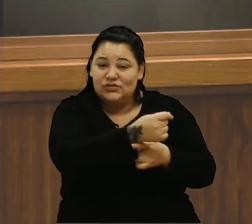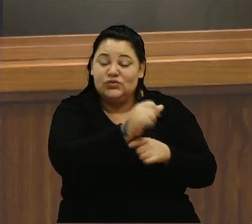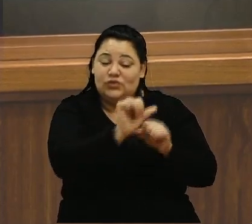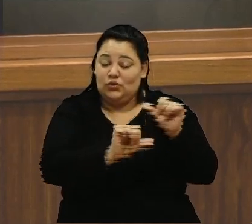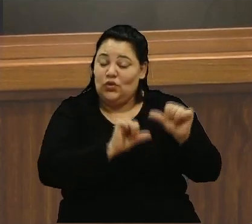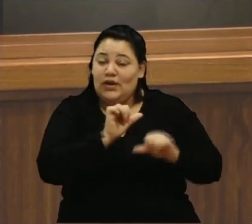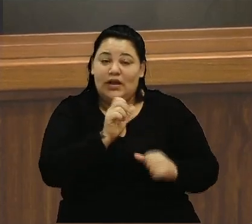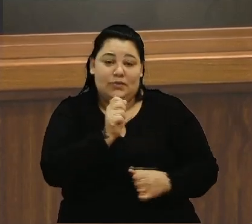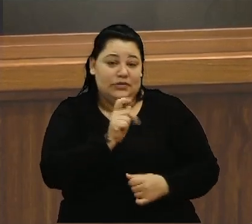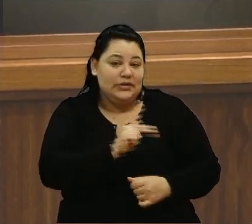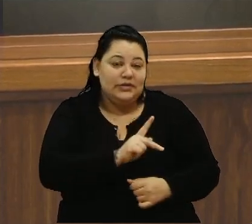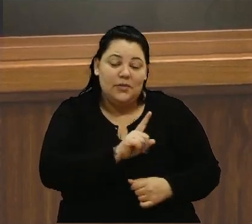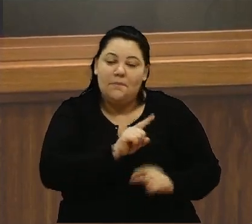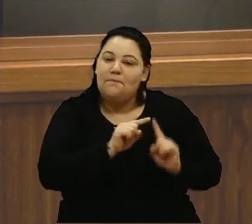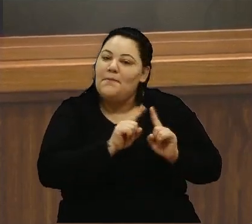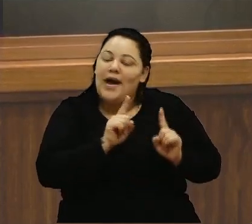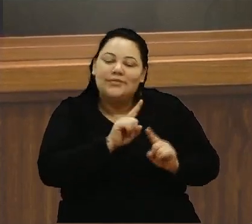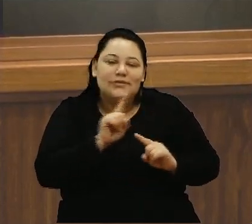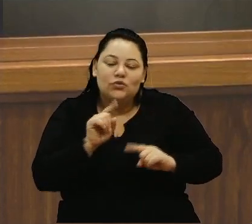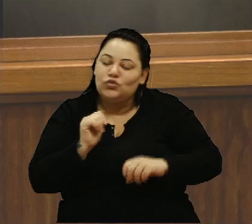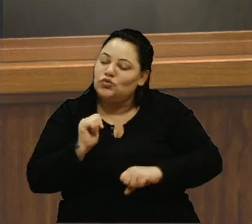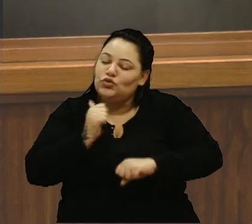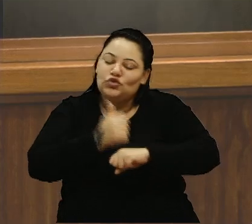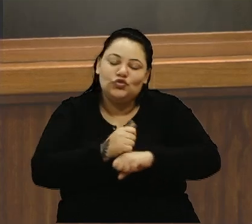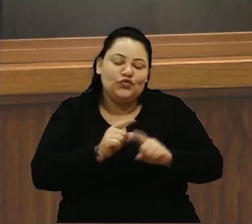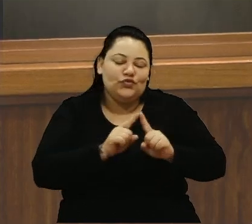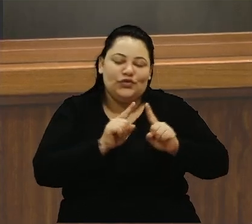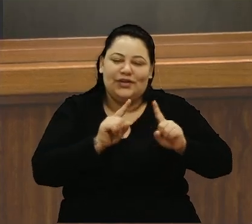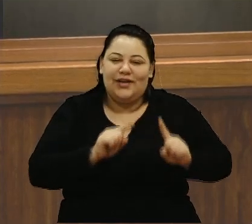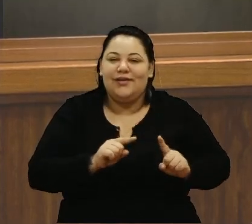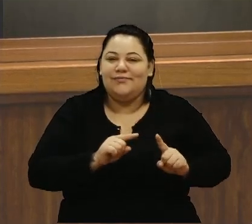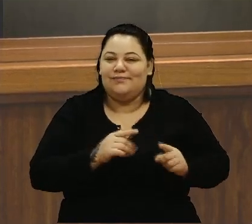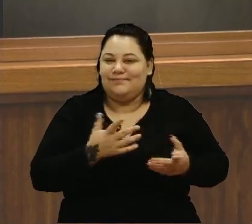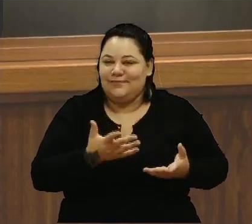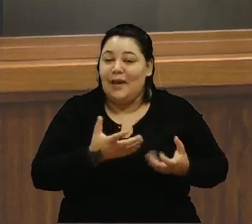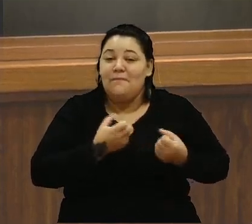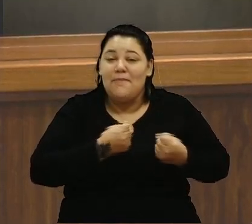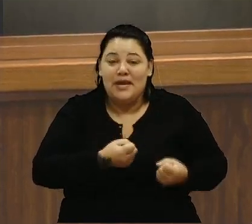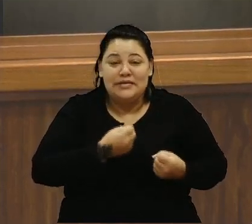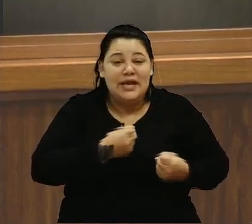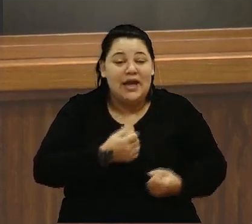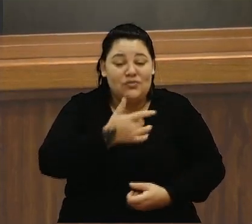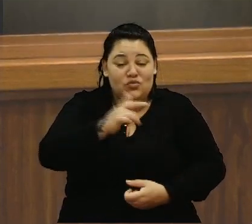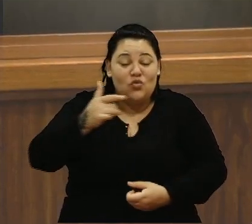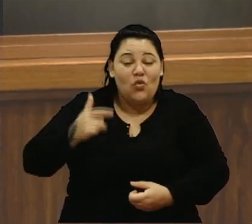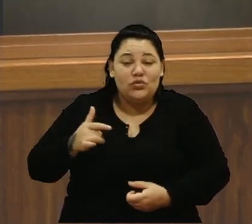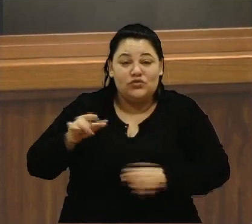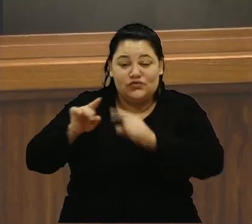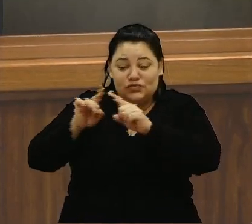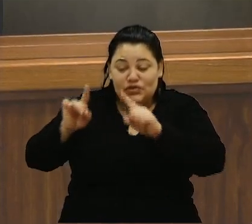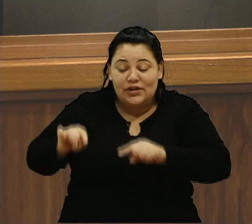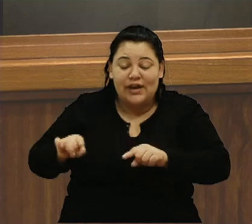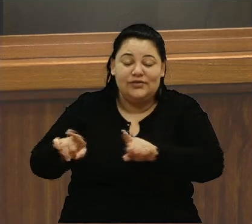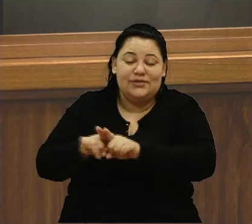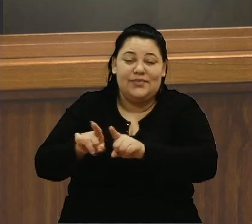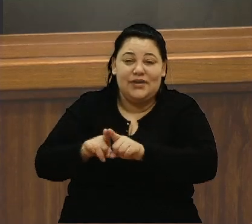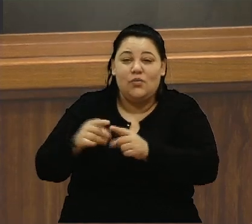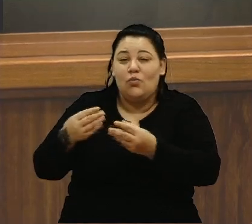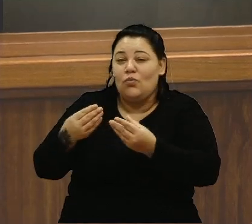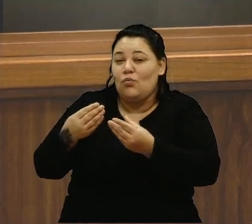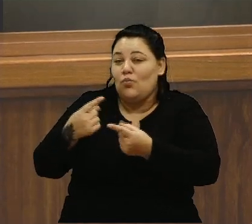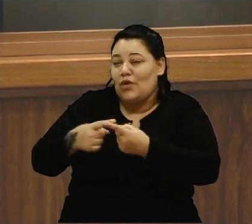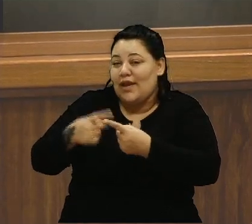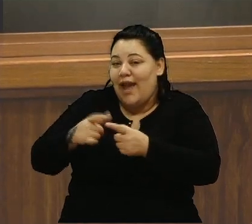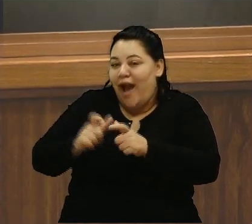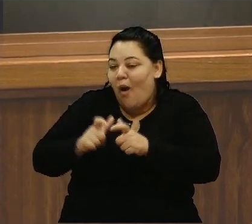no entanto, não tem reposição. Isto, além de tudo, sobrecarrega quem está no trabalho, mais uma vez, né? Nós não estamos